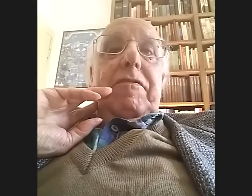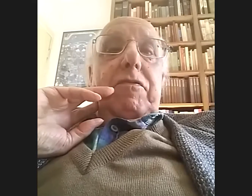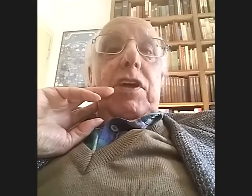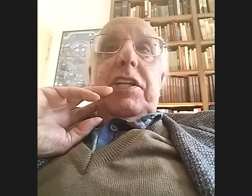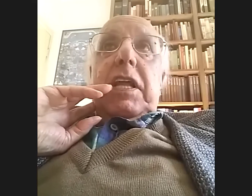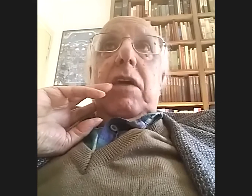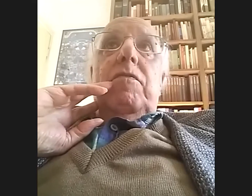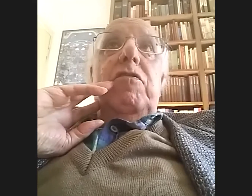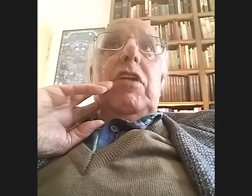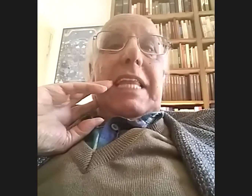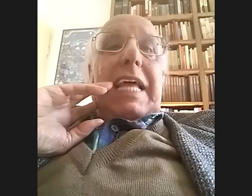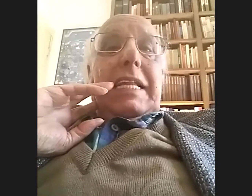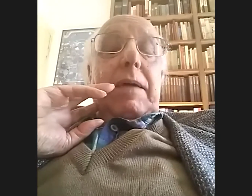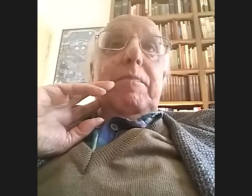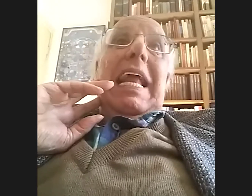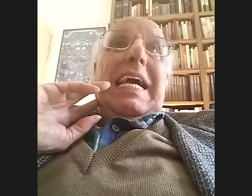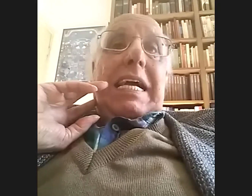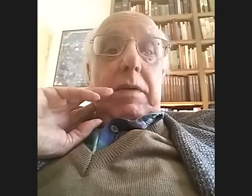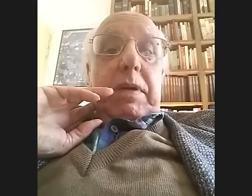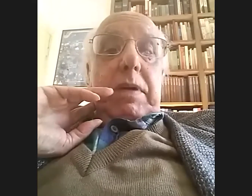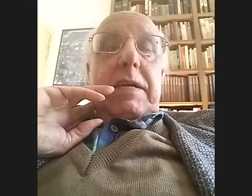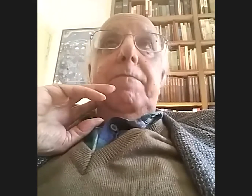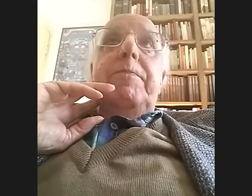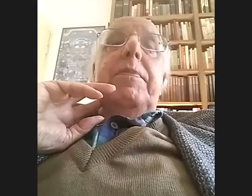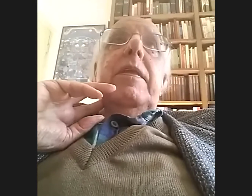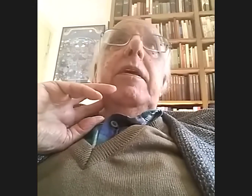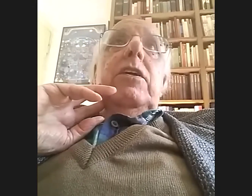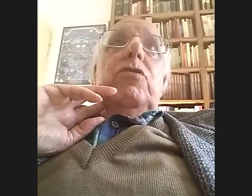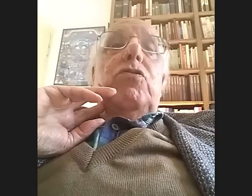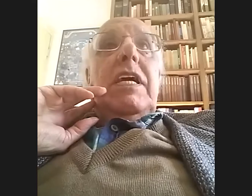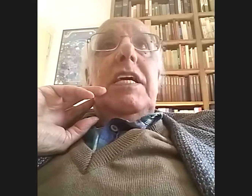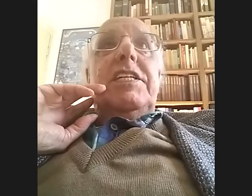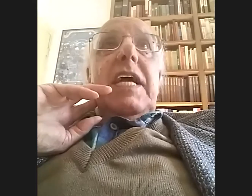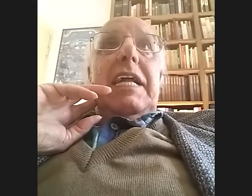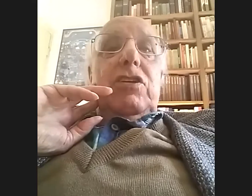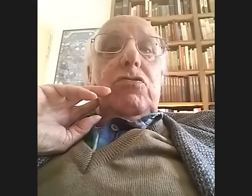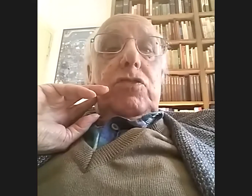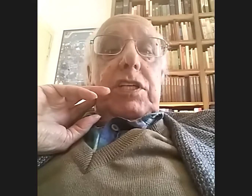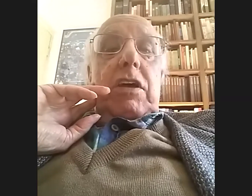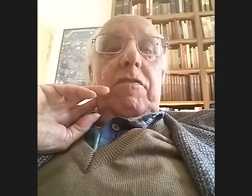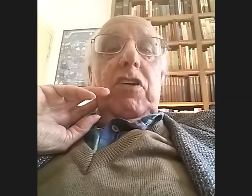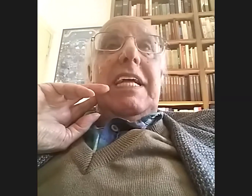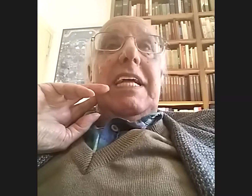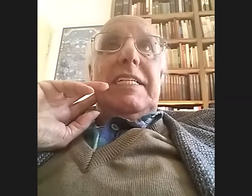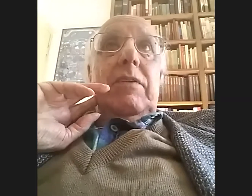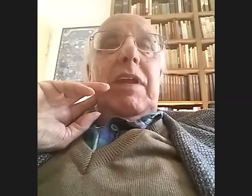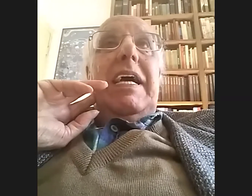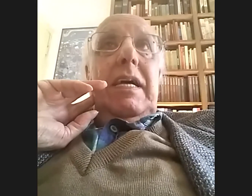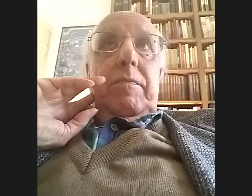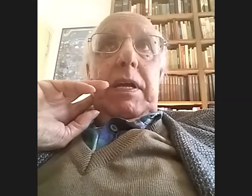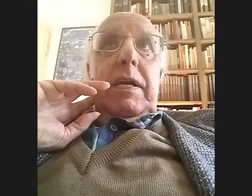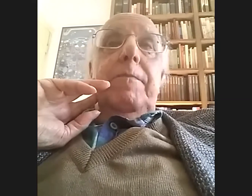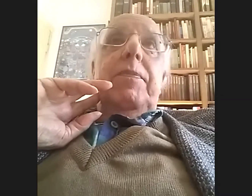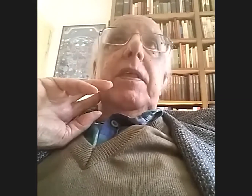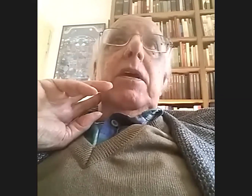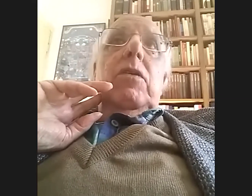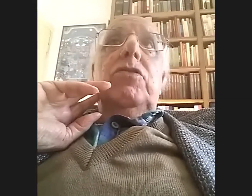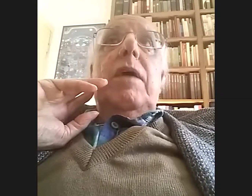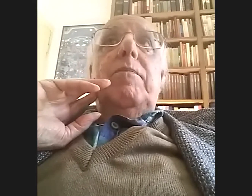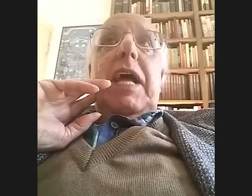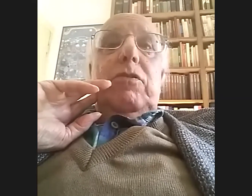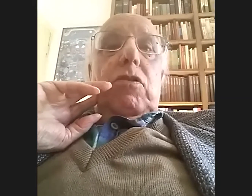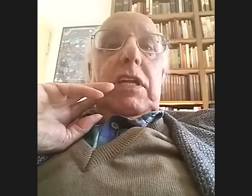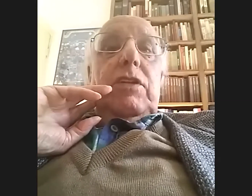Ela foi, então, votada pela Câmara. Durante a discussão e votação na Câmara,